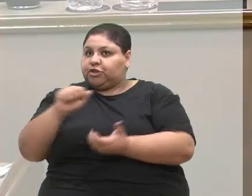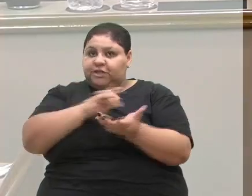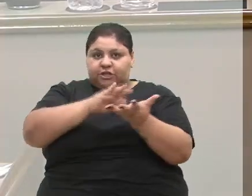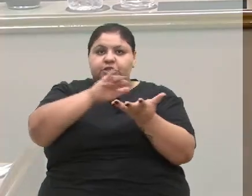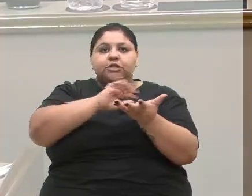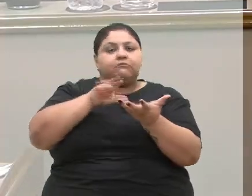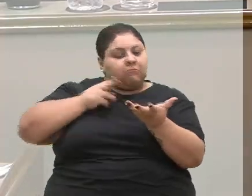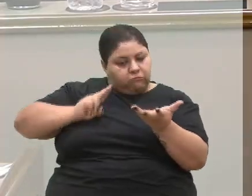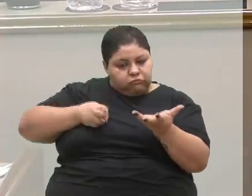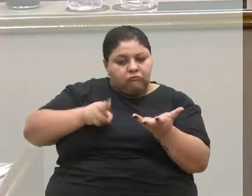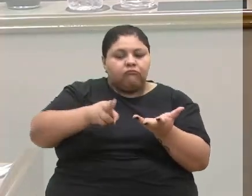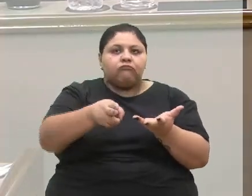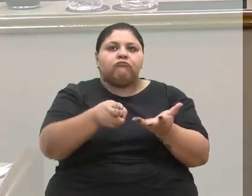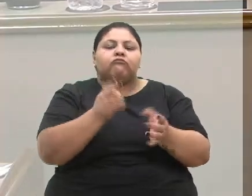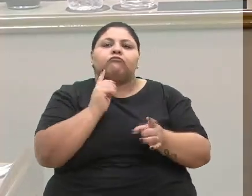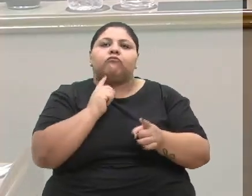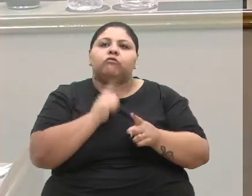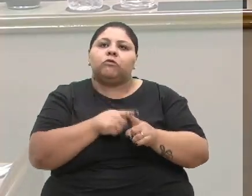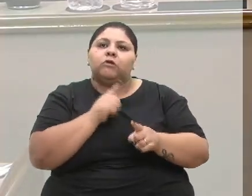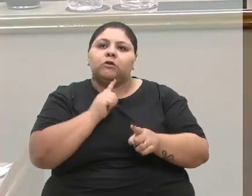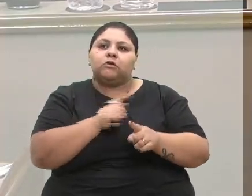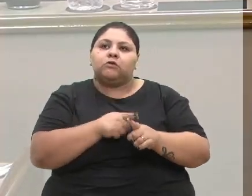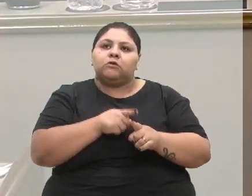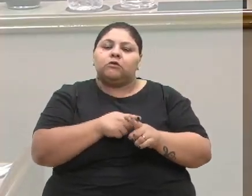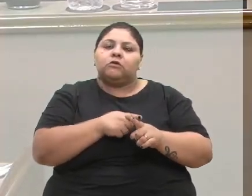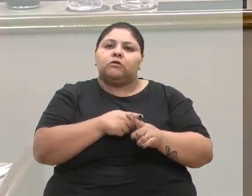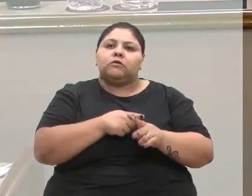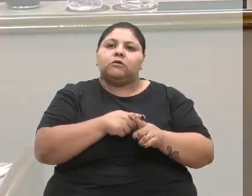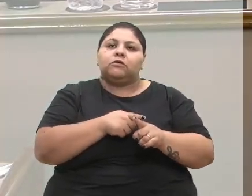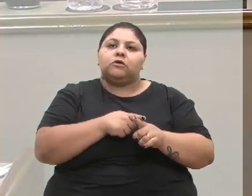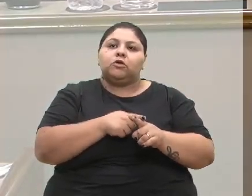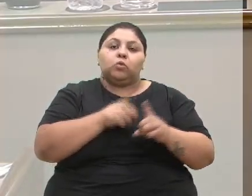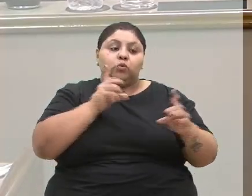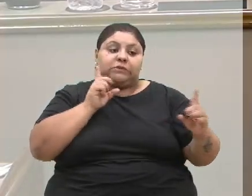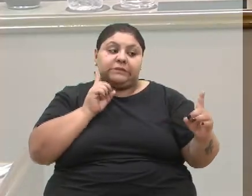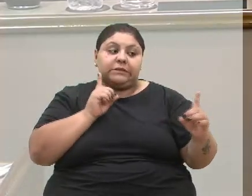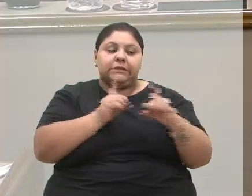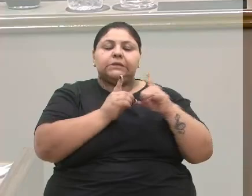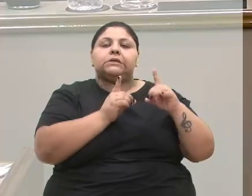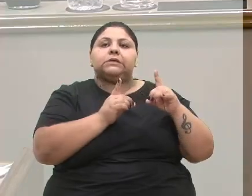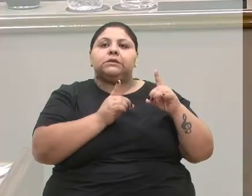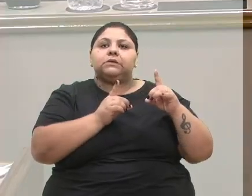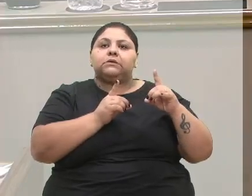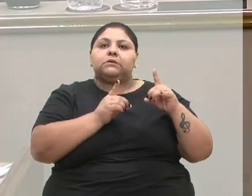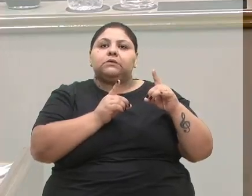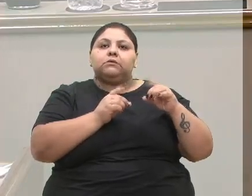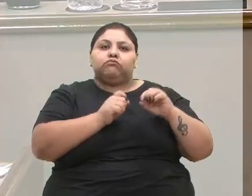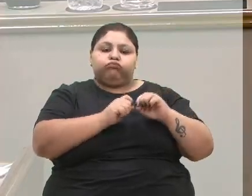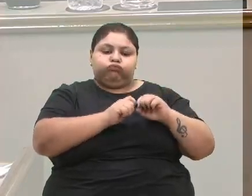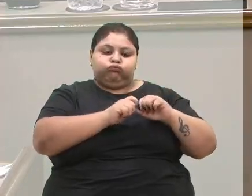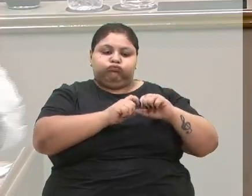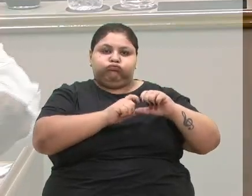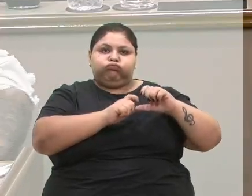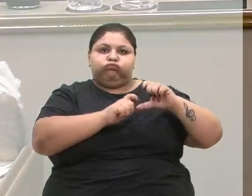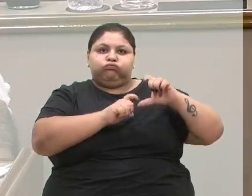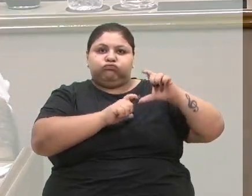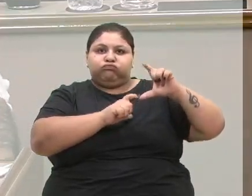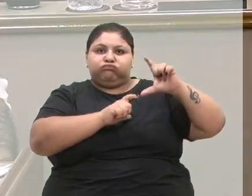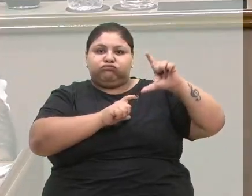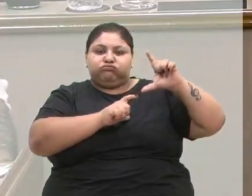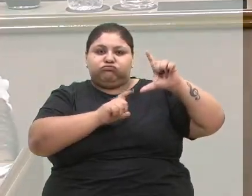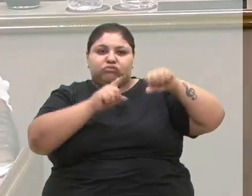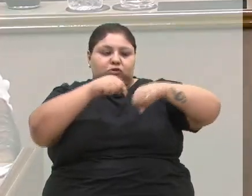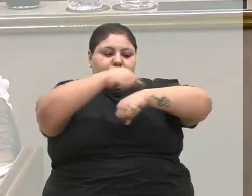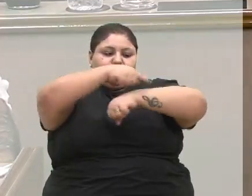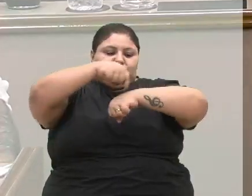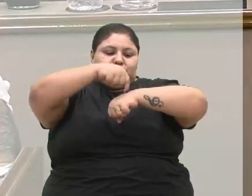andamento, porque o represado, os exames que acumulam ao longo do tempo são muitos, e eu